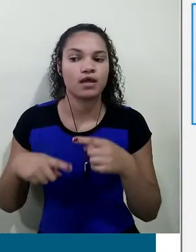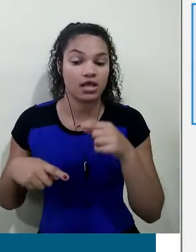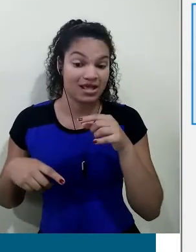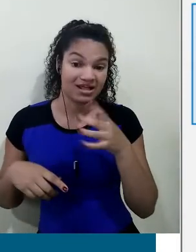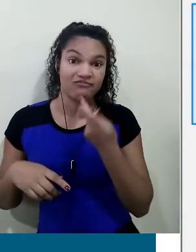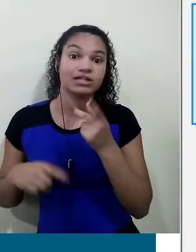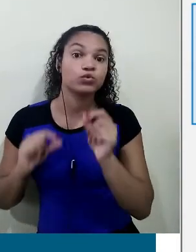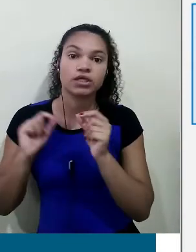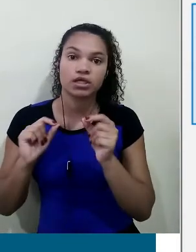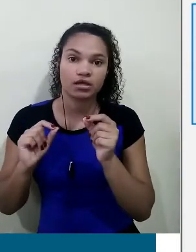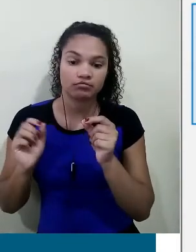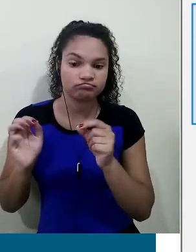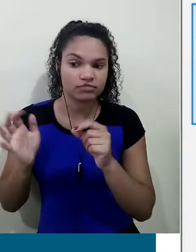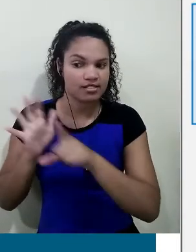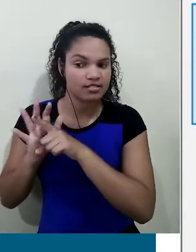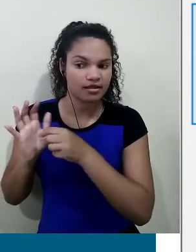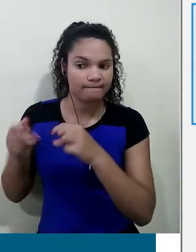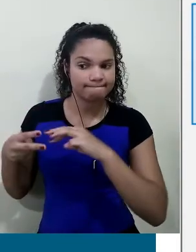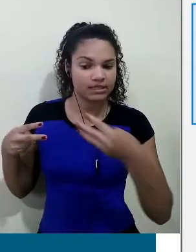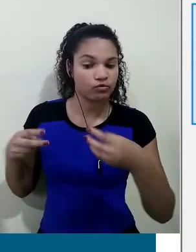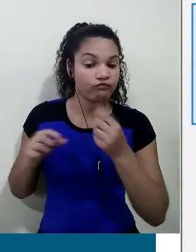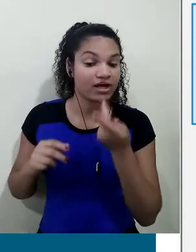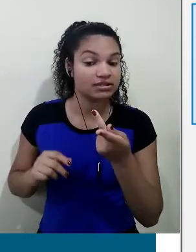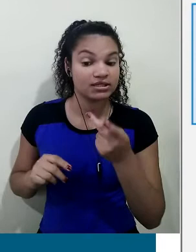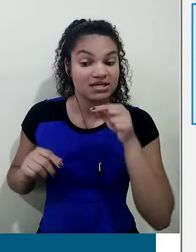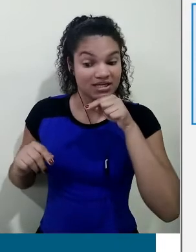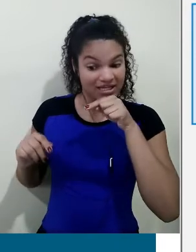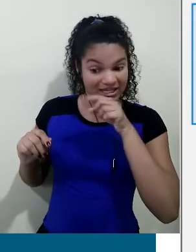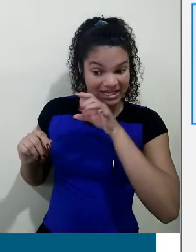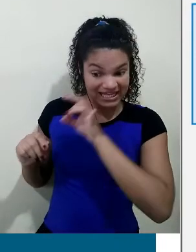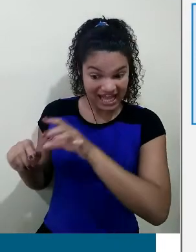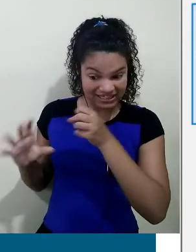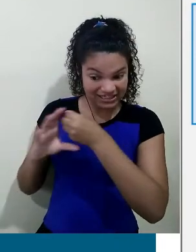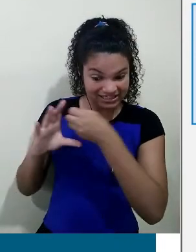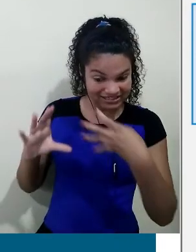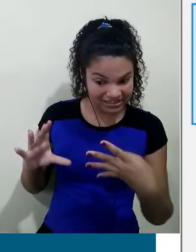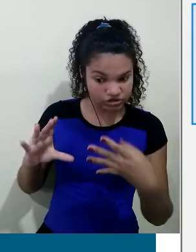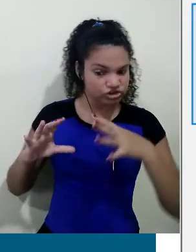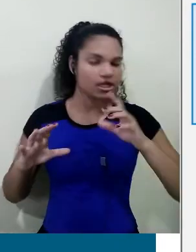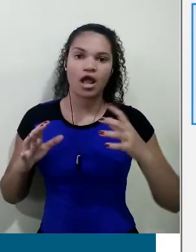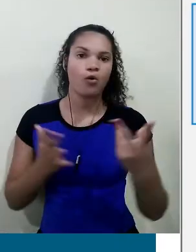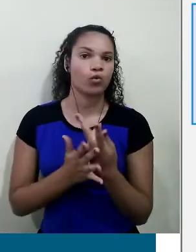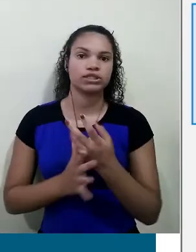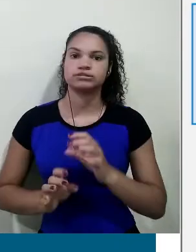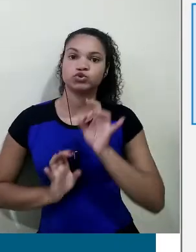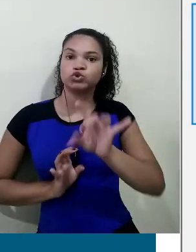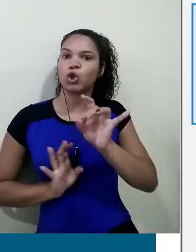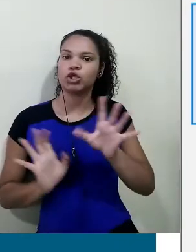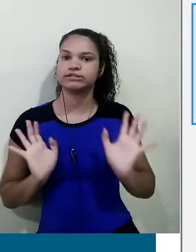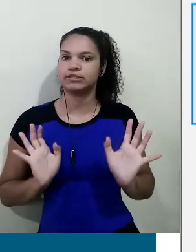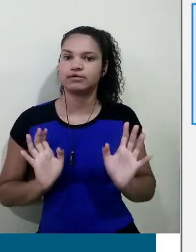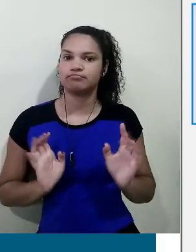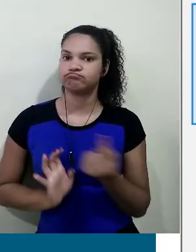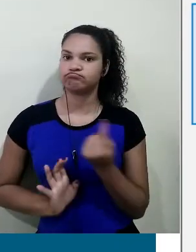que os genes, para características diferentes, vão se separar de maneira